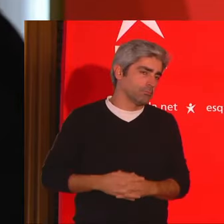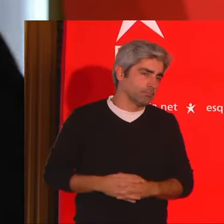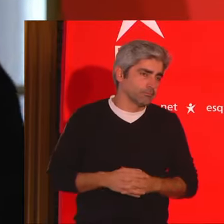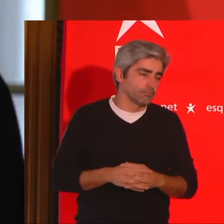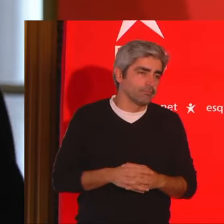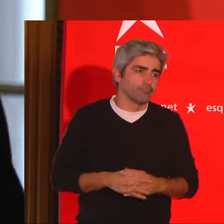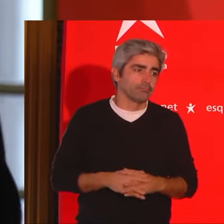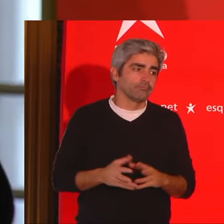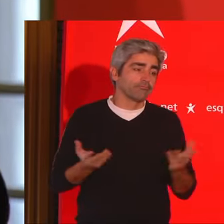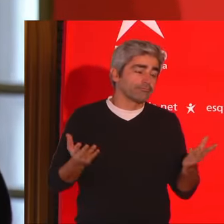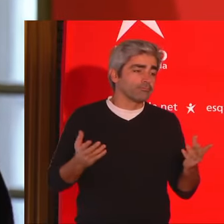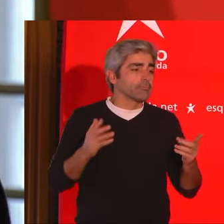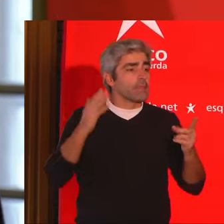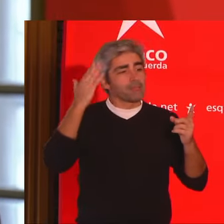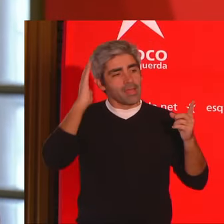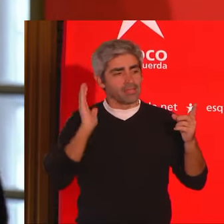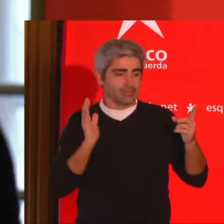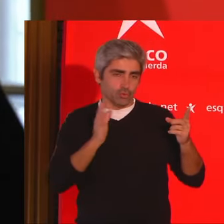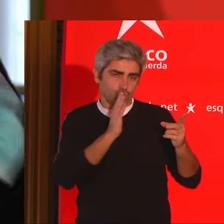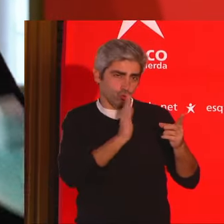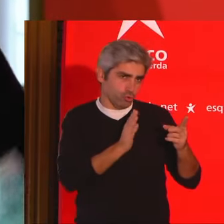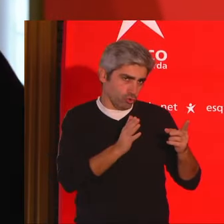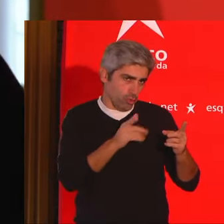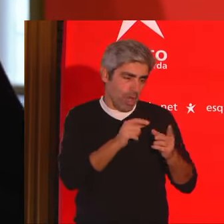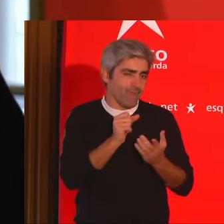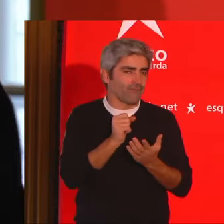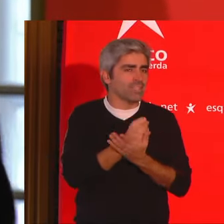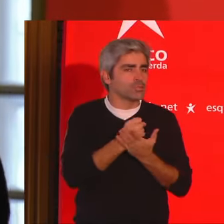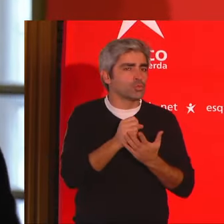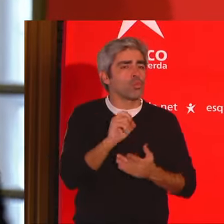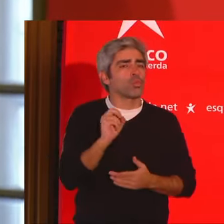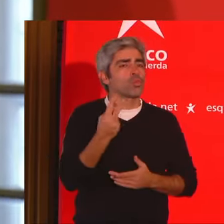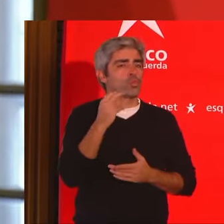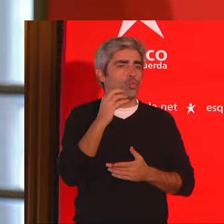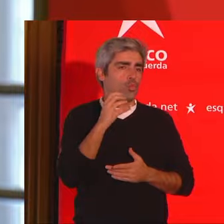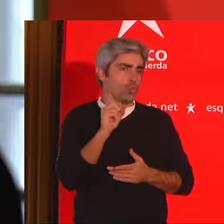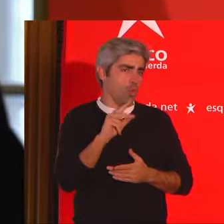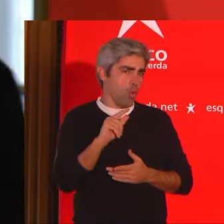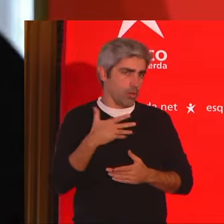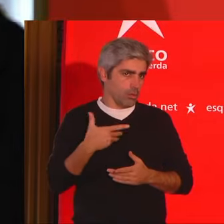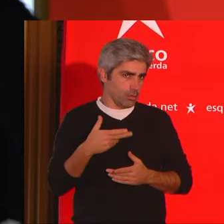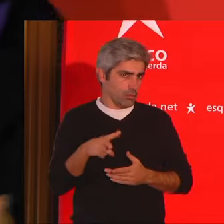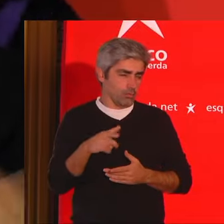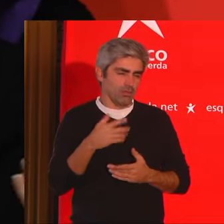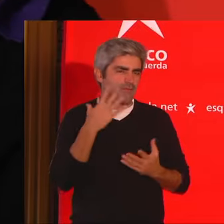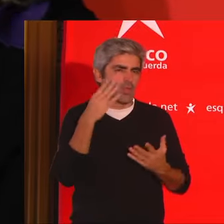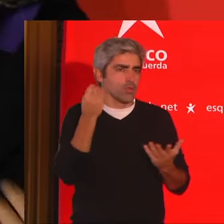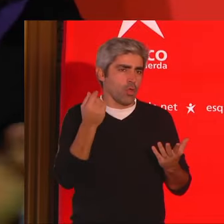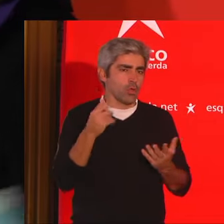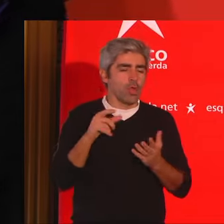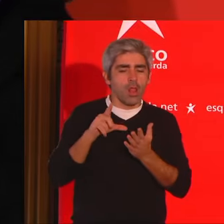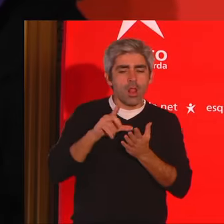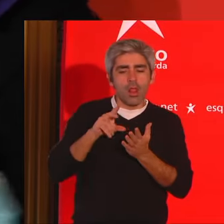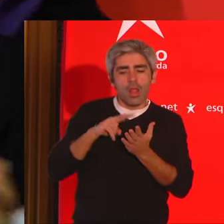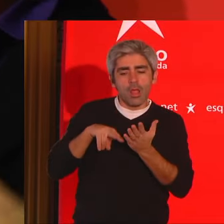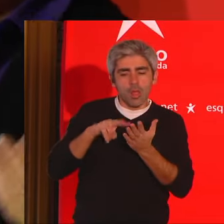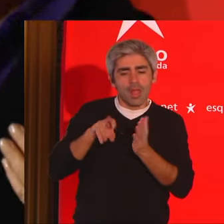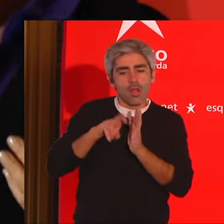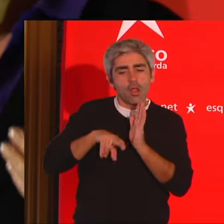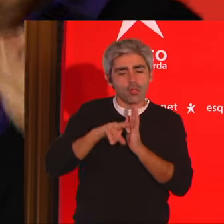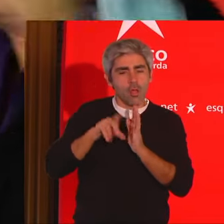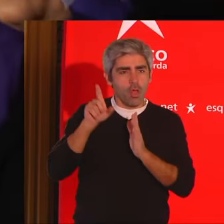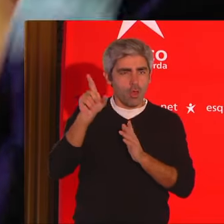Bom, a Marisa já falou nos vistos gold. É uma vergonha, uma pessoa lê o relatório da liberal holandesa